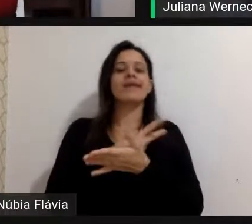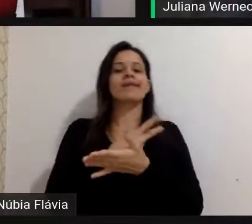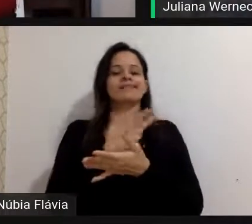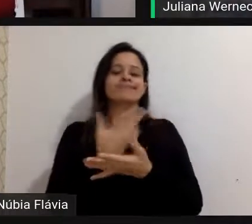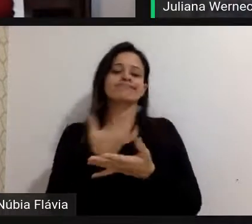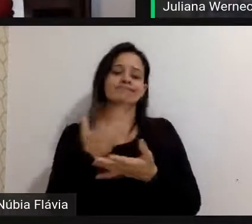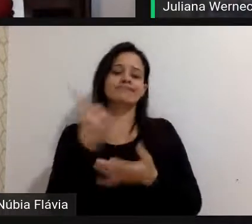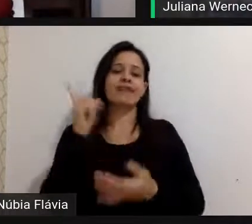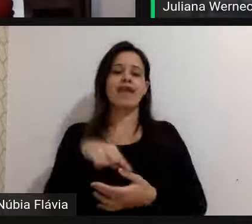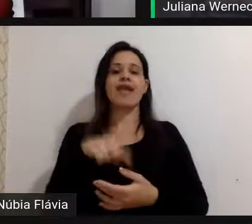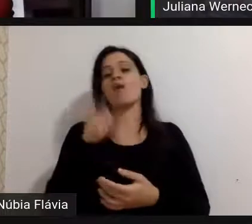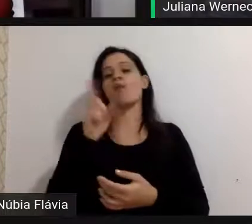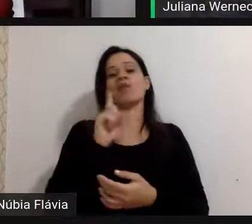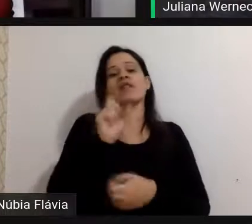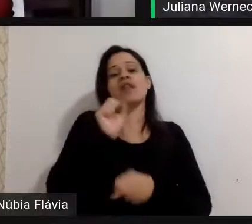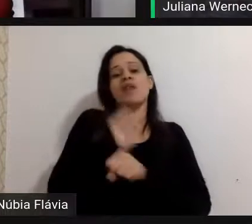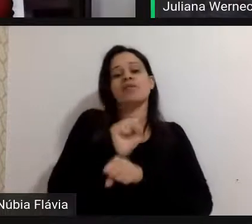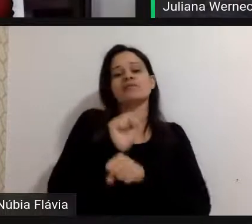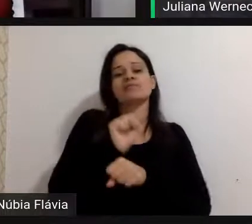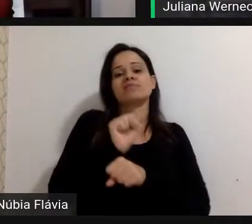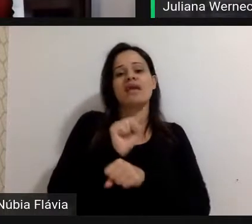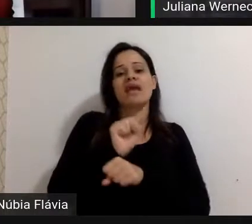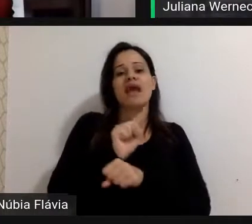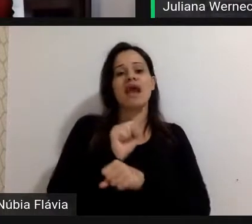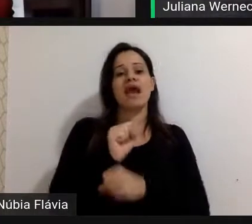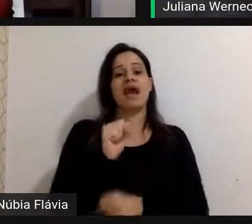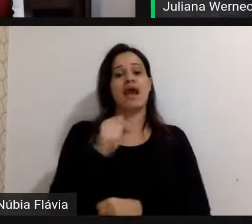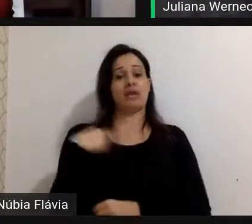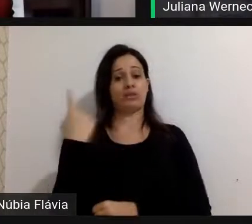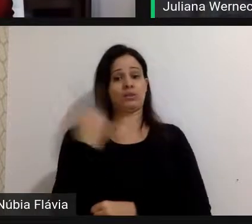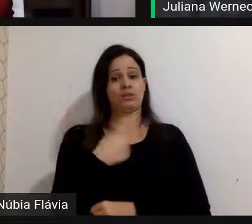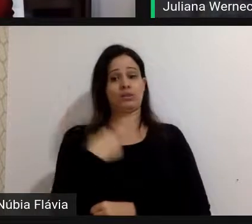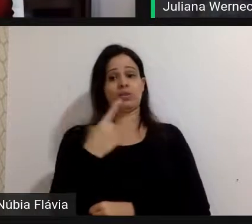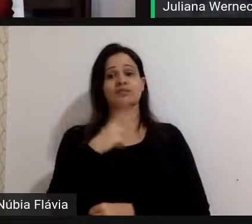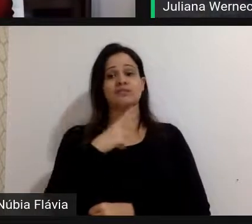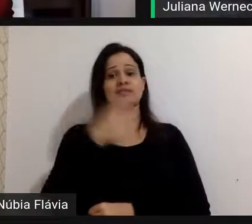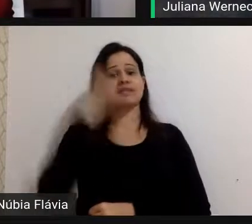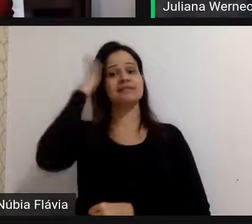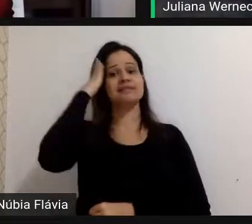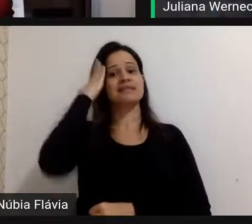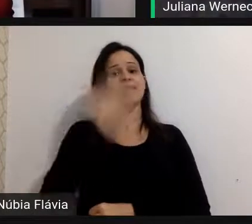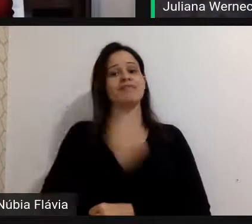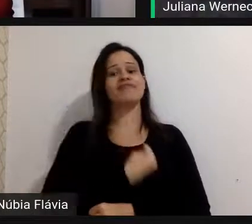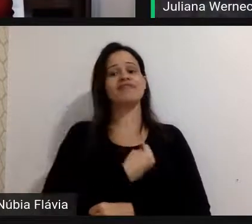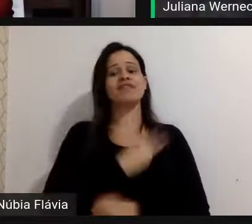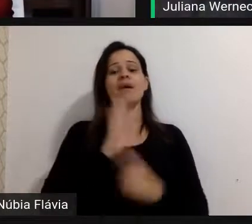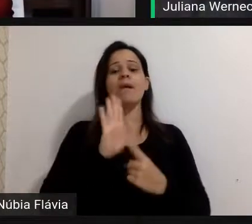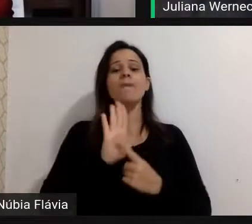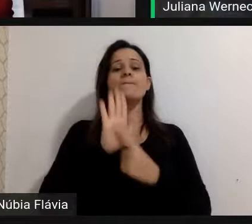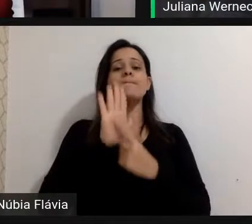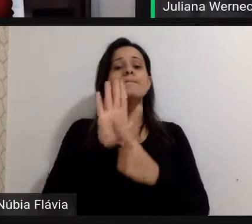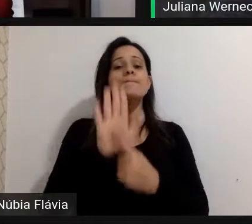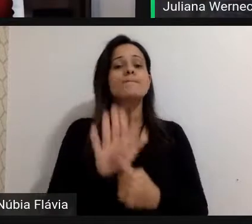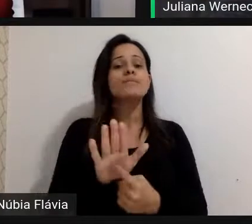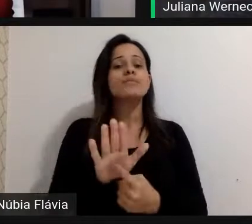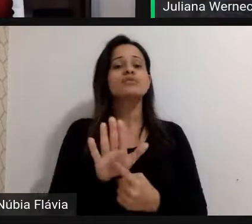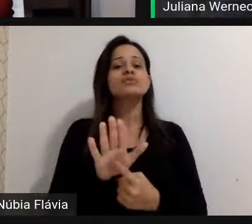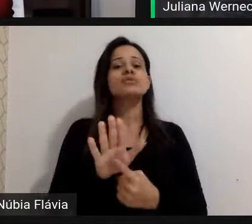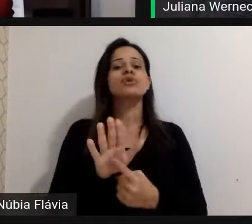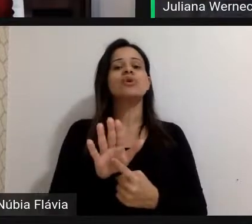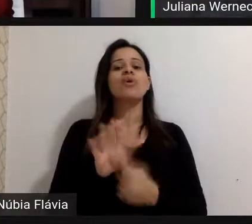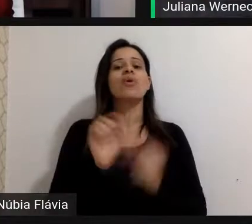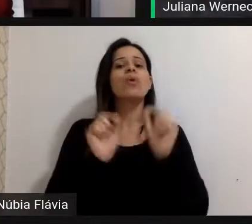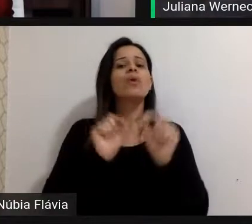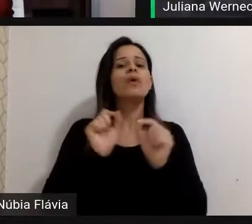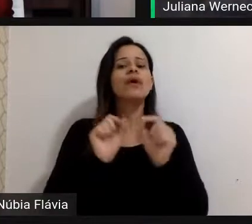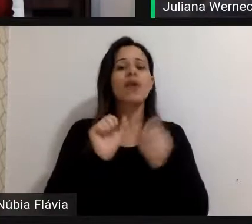o inesperado. Então, a gente está aí, a vida nos mostrou, né? Então, com o coronavírus,